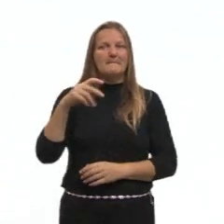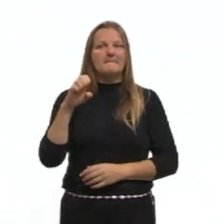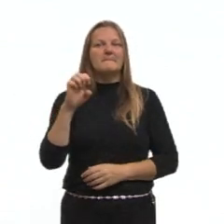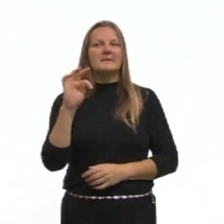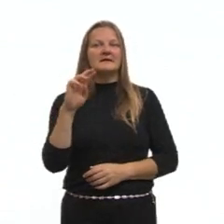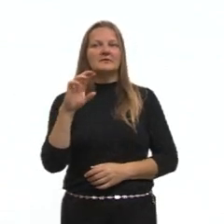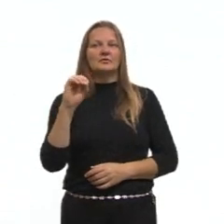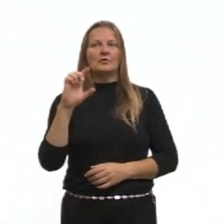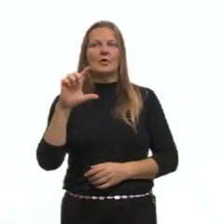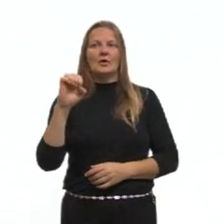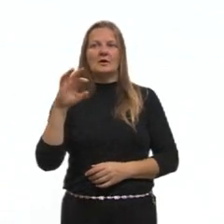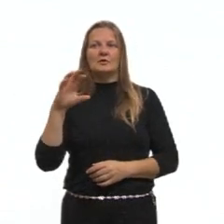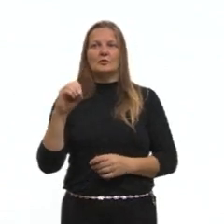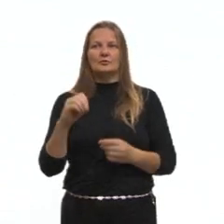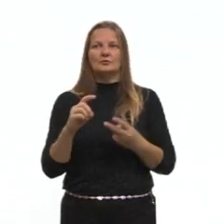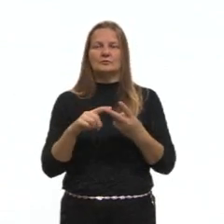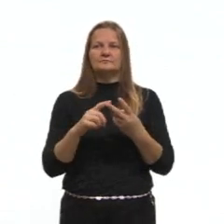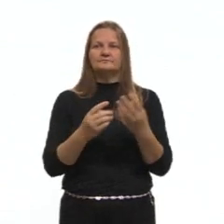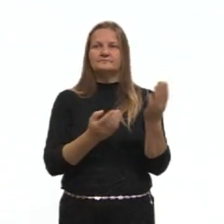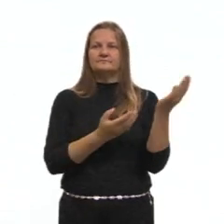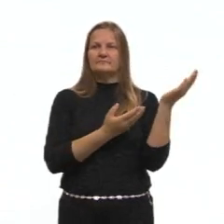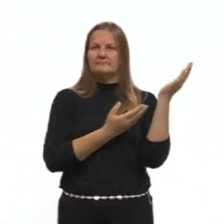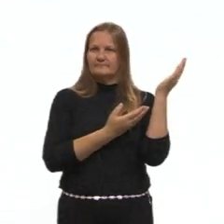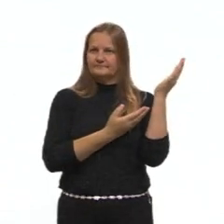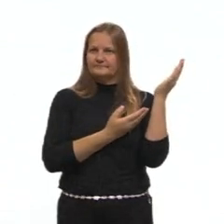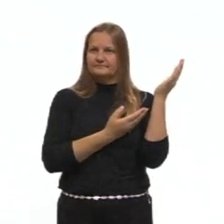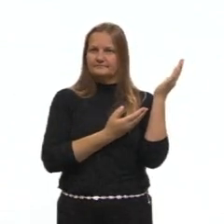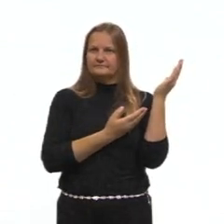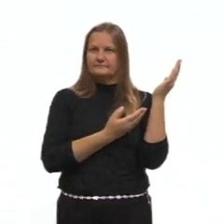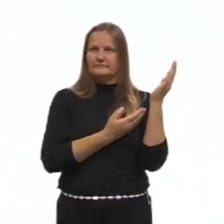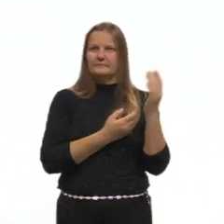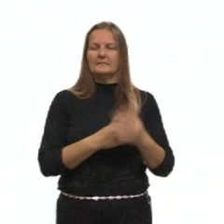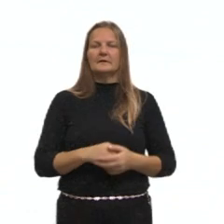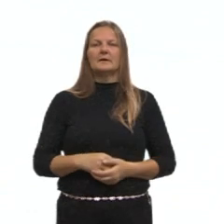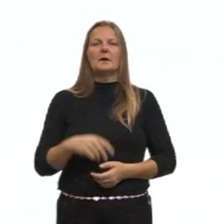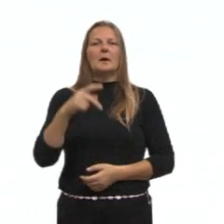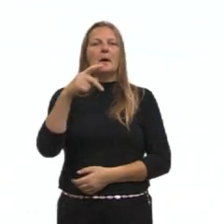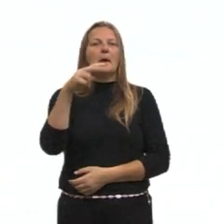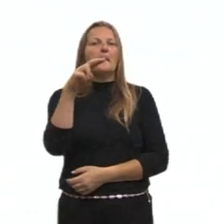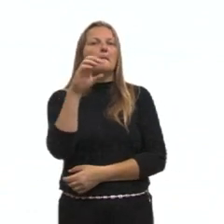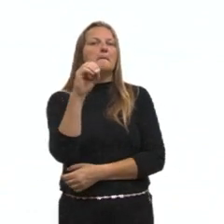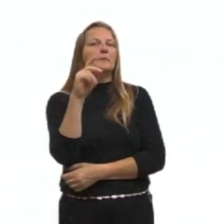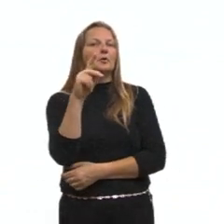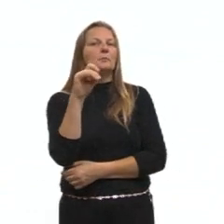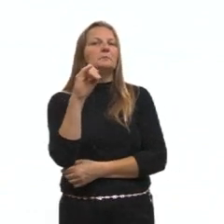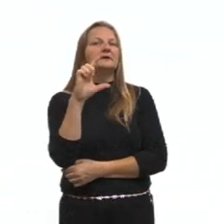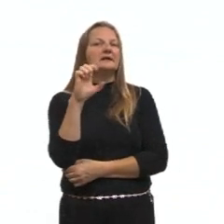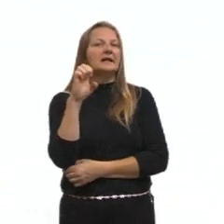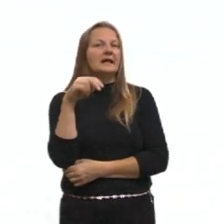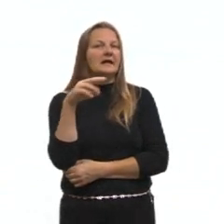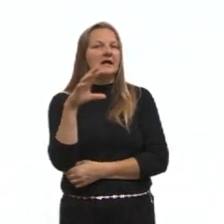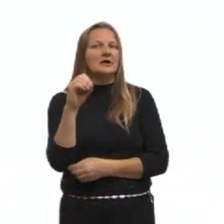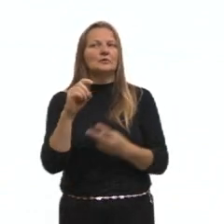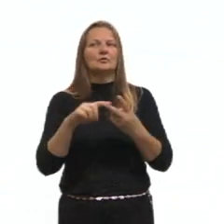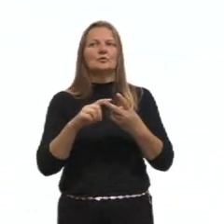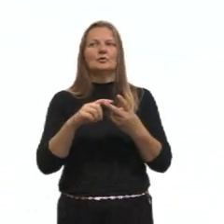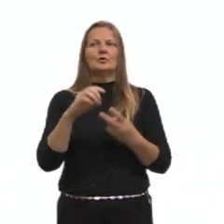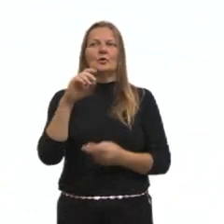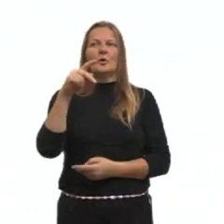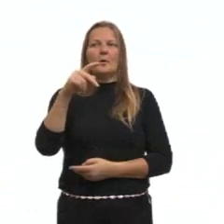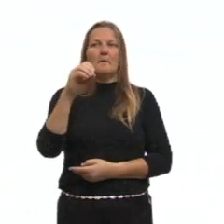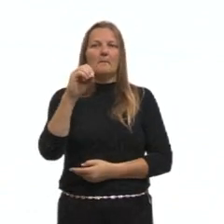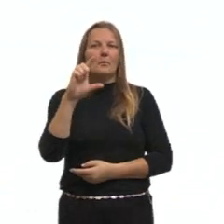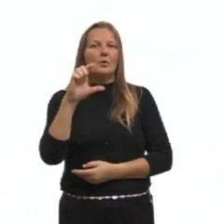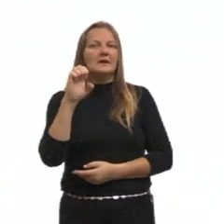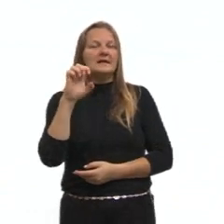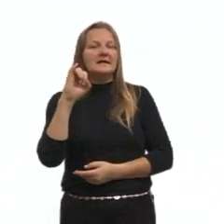aqueles nomes ali que a professora Camila pode falar muito melhor não polietileno cloreto de vinila enfim